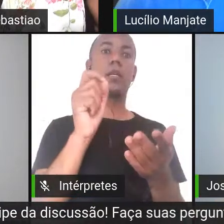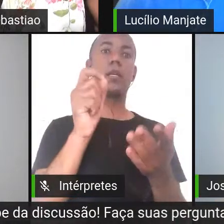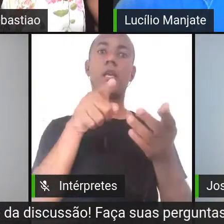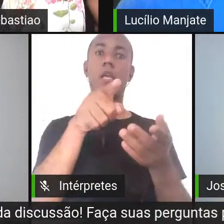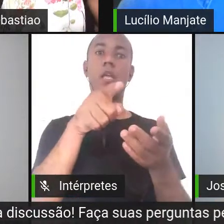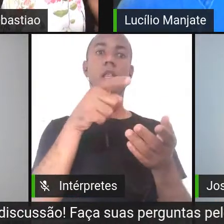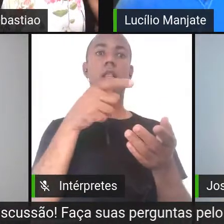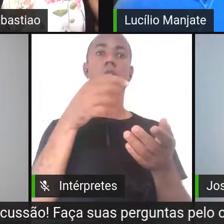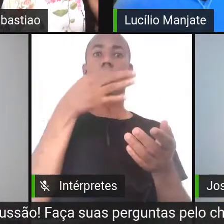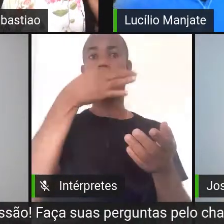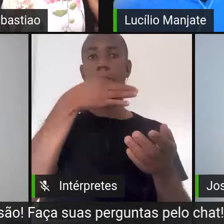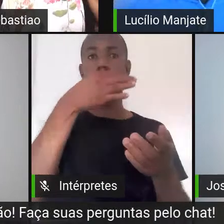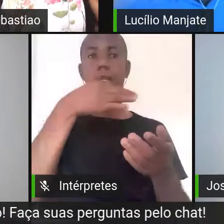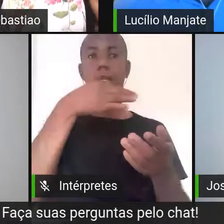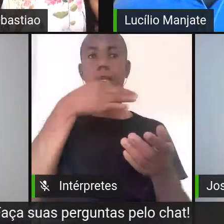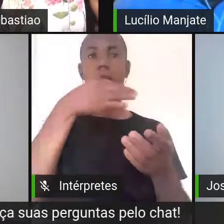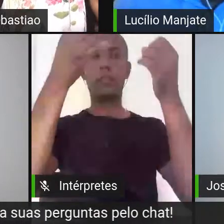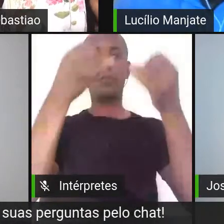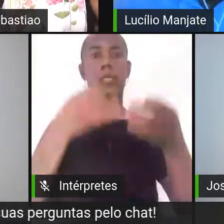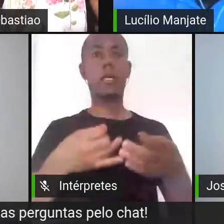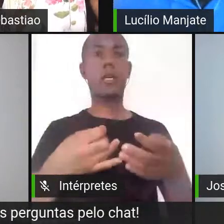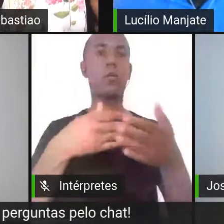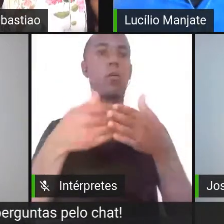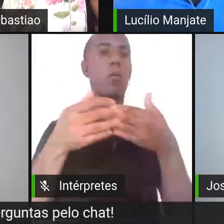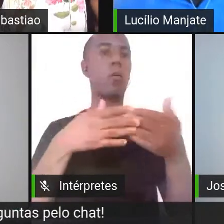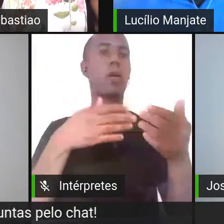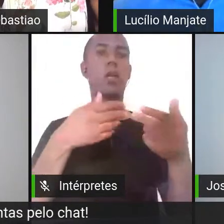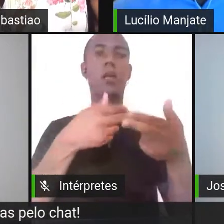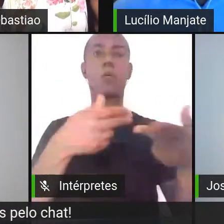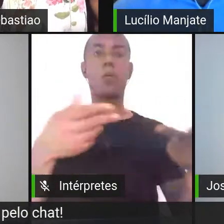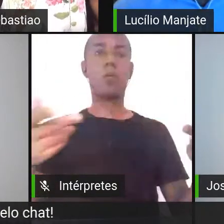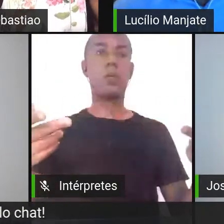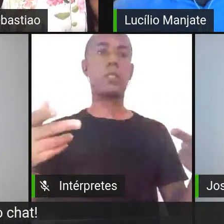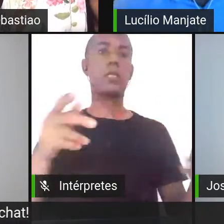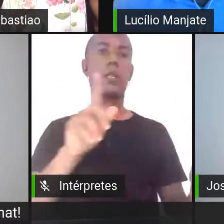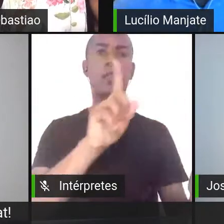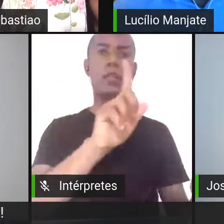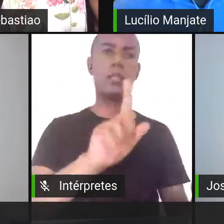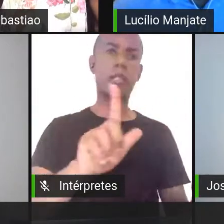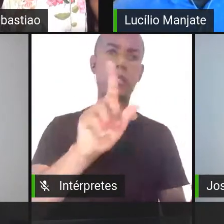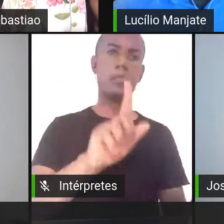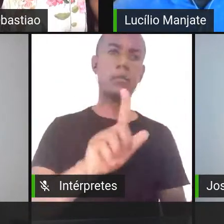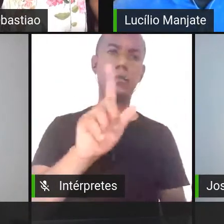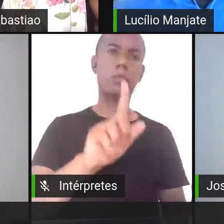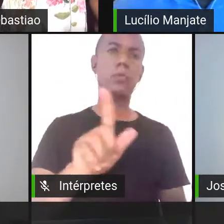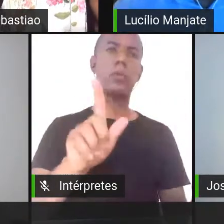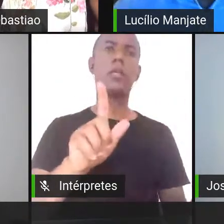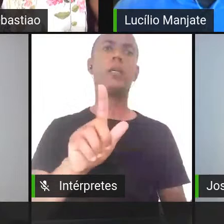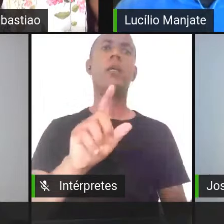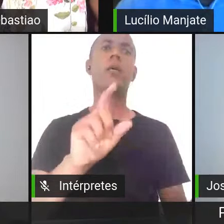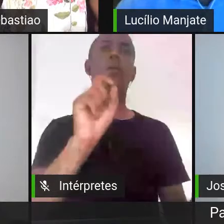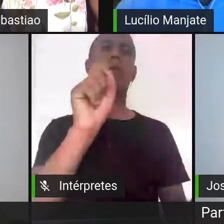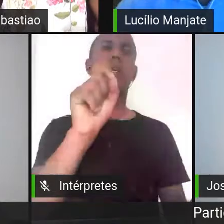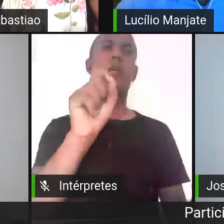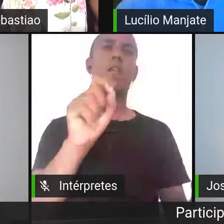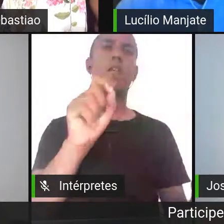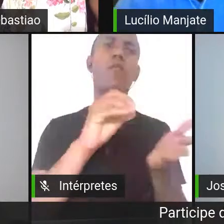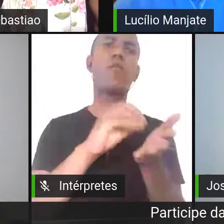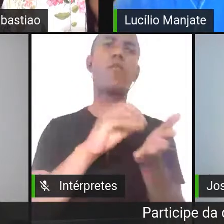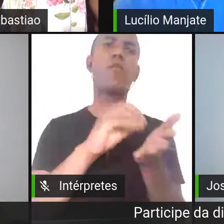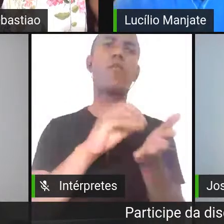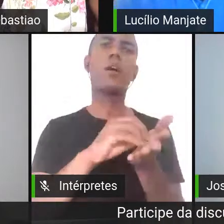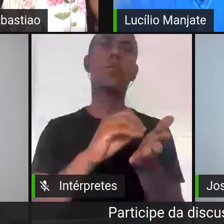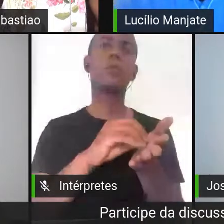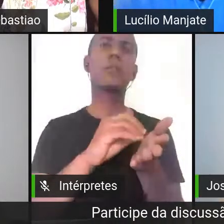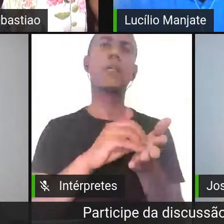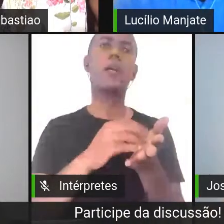dizendo, enfim, qualquer coisa como isto, quer dizer, a literatura está aí, mas falta, o que falta é toda uma engrenagem, né?